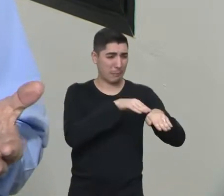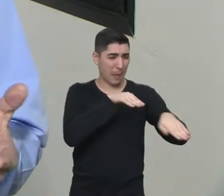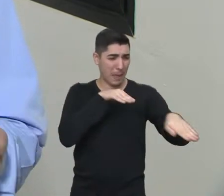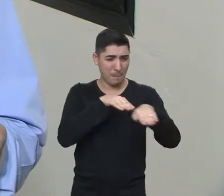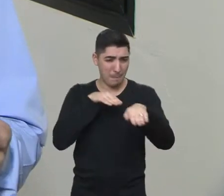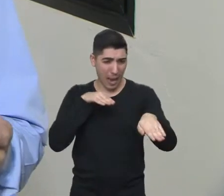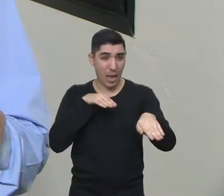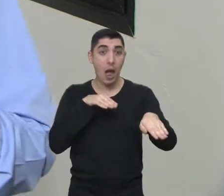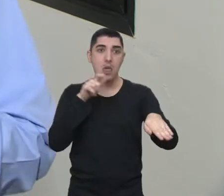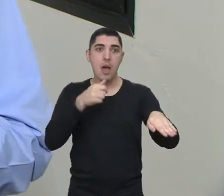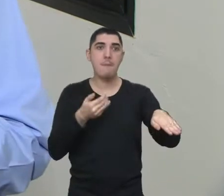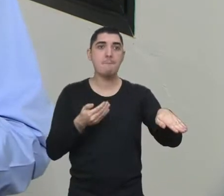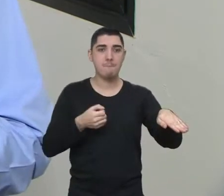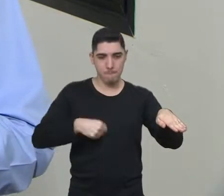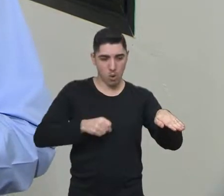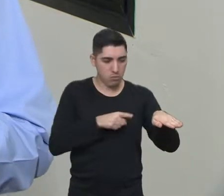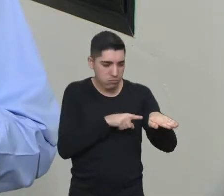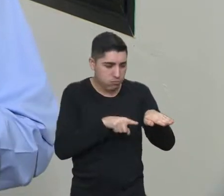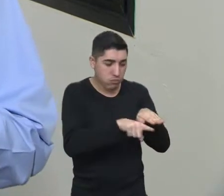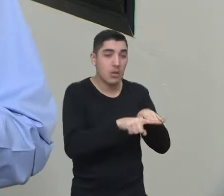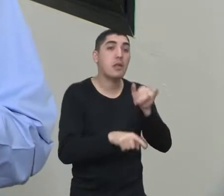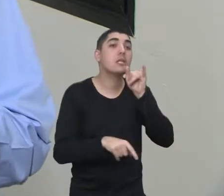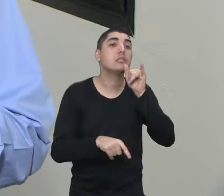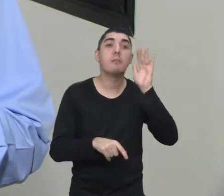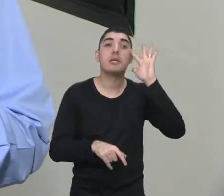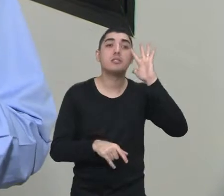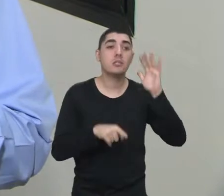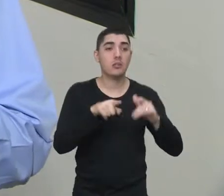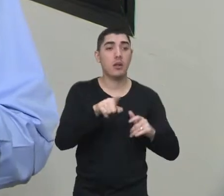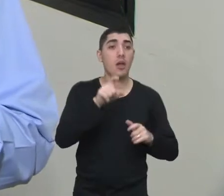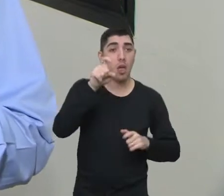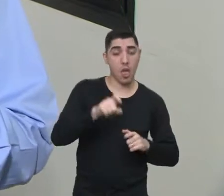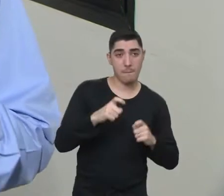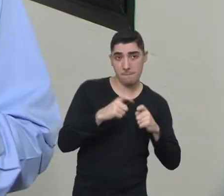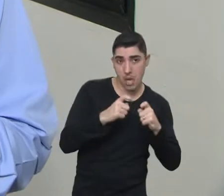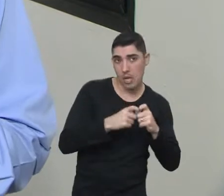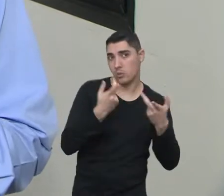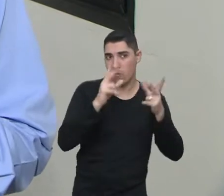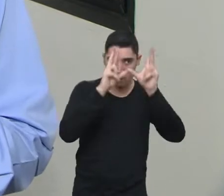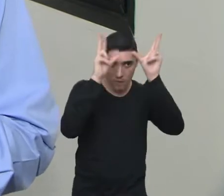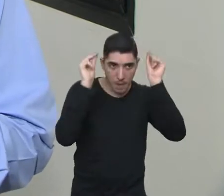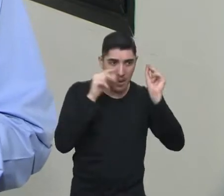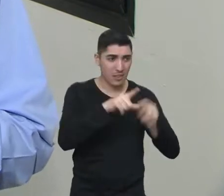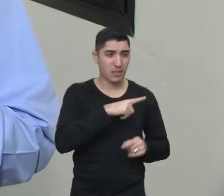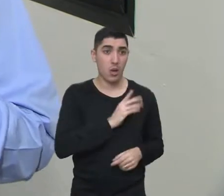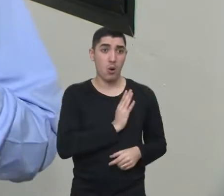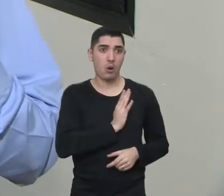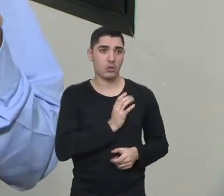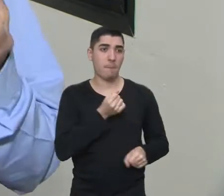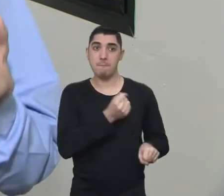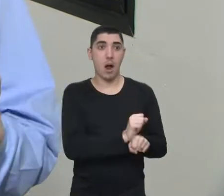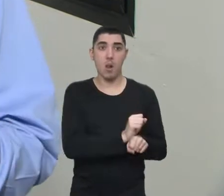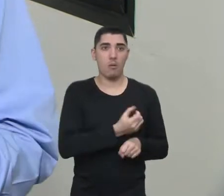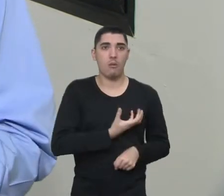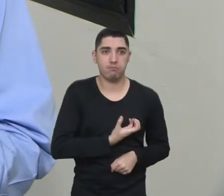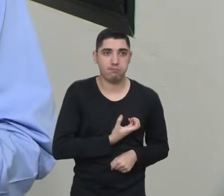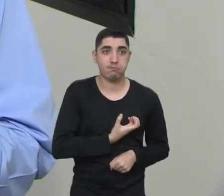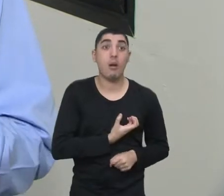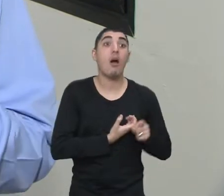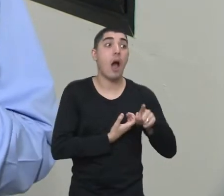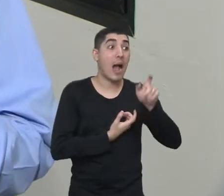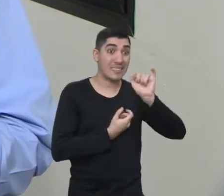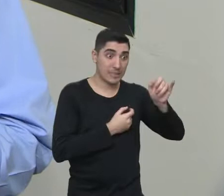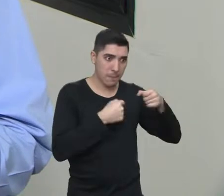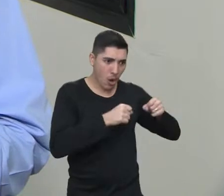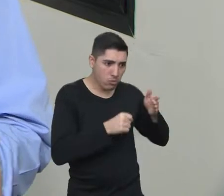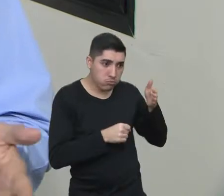trânsito, né? Então, no caso de uma parada cardíaca, indo ali o médico e o enfermeiro, você consegue chegar ao local com